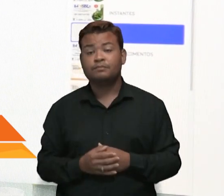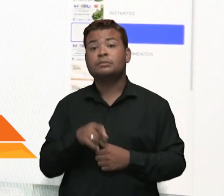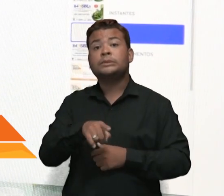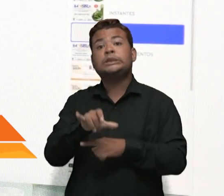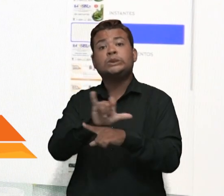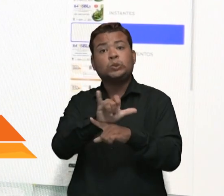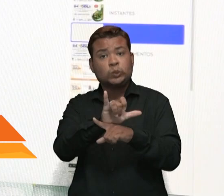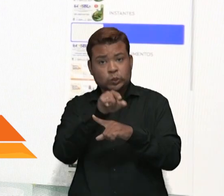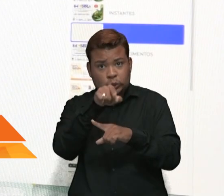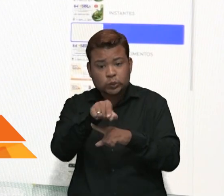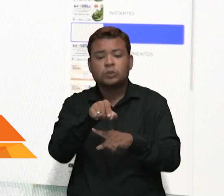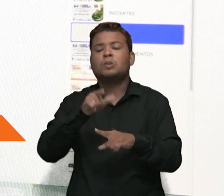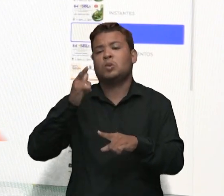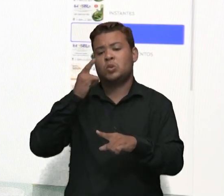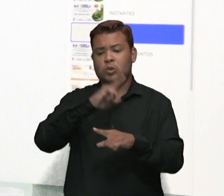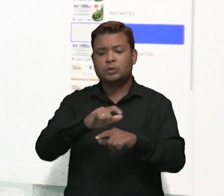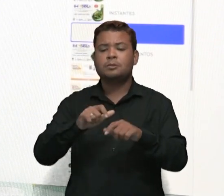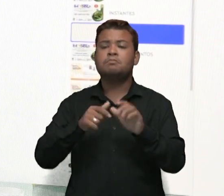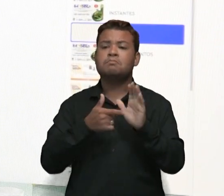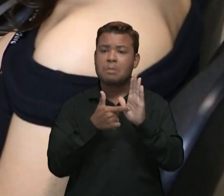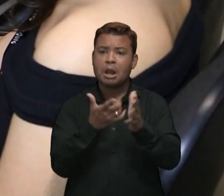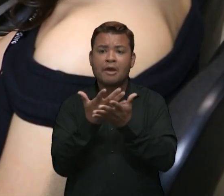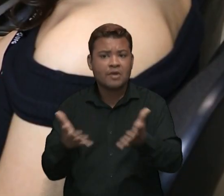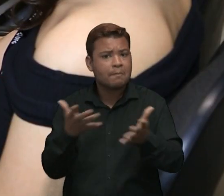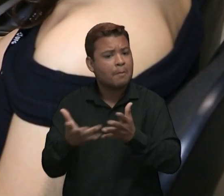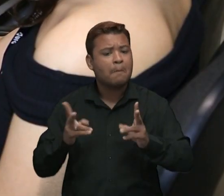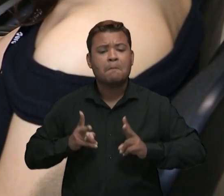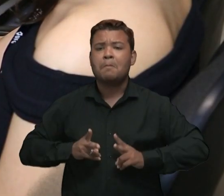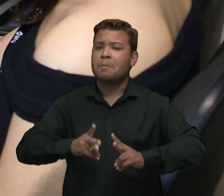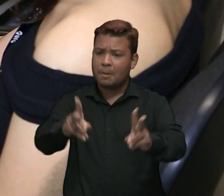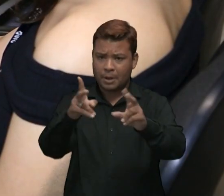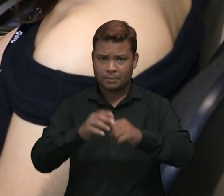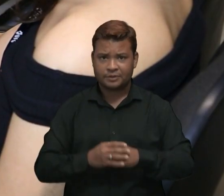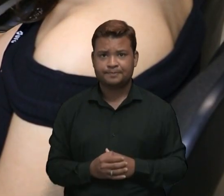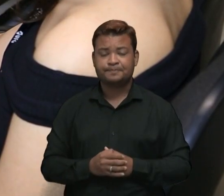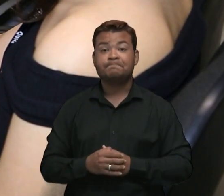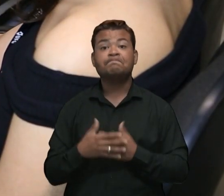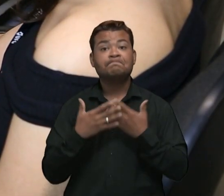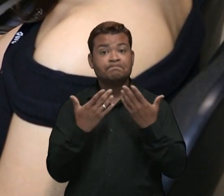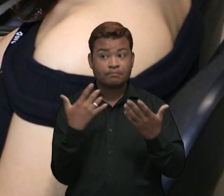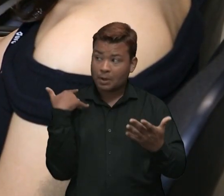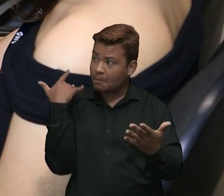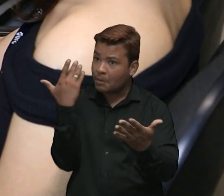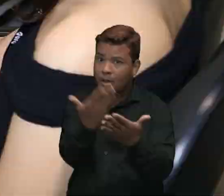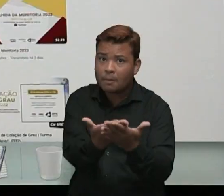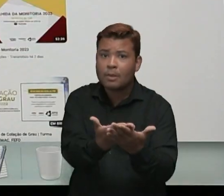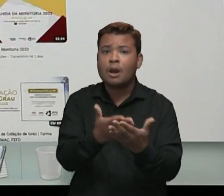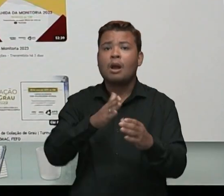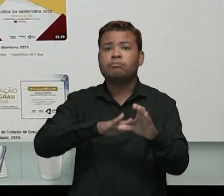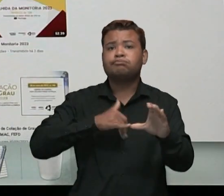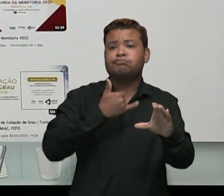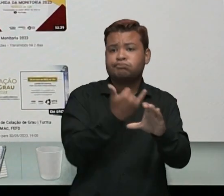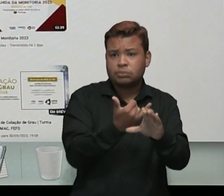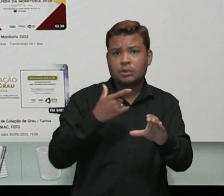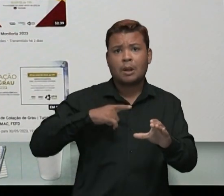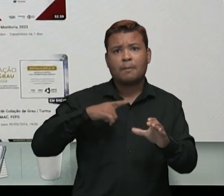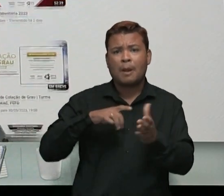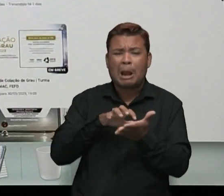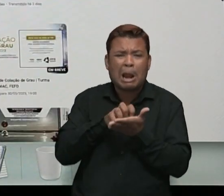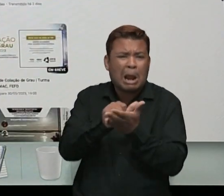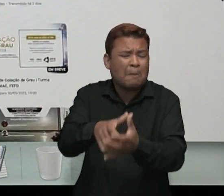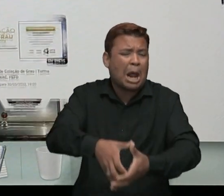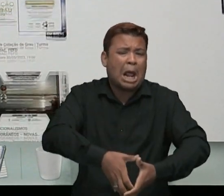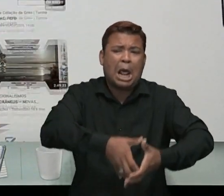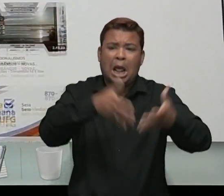meios para que os eventos continuassem ocorrendo. Desde então, o canal cresceu cada vez mais. Com as transmissões ao